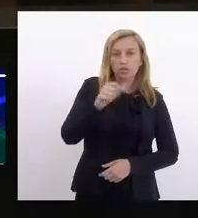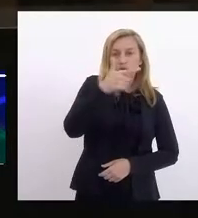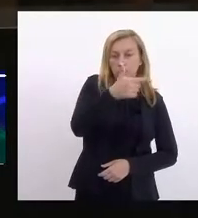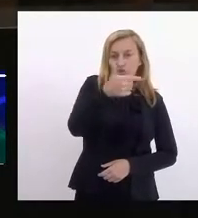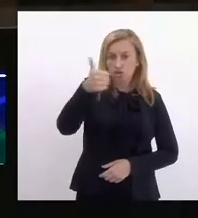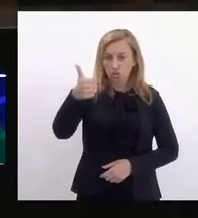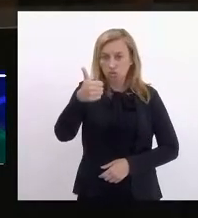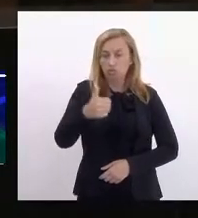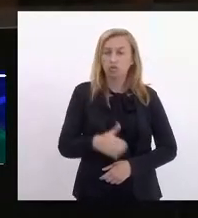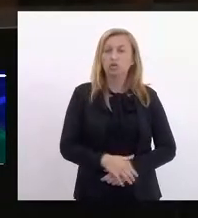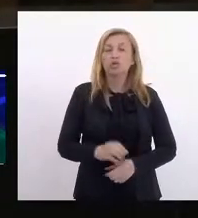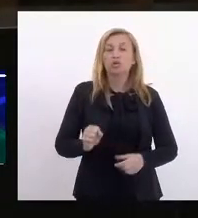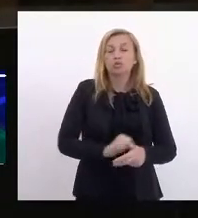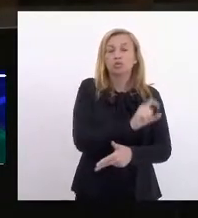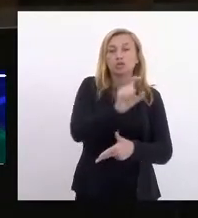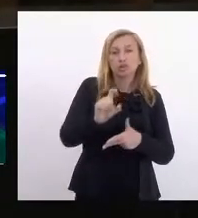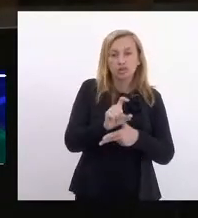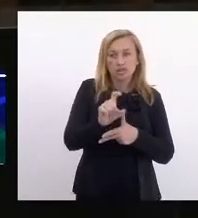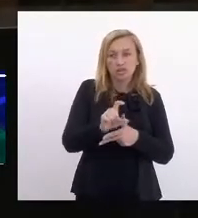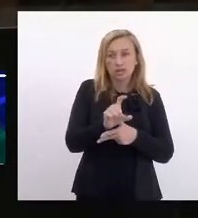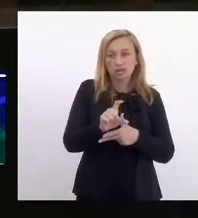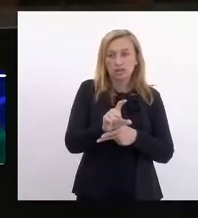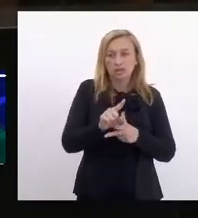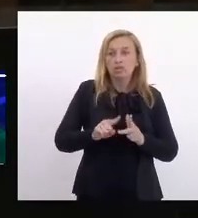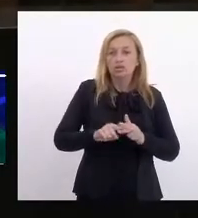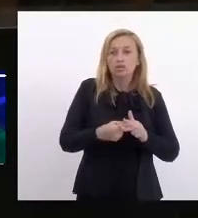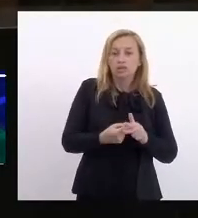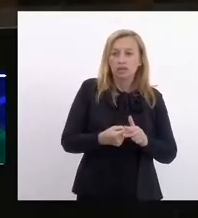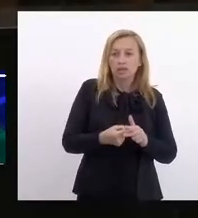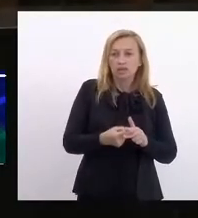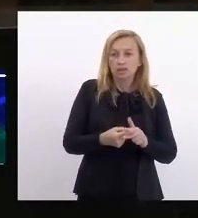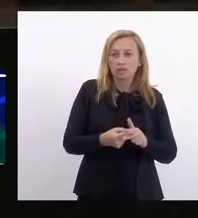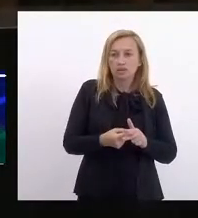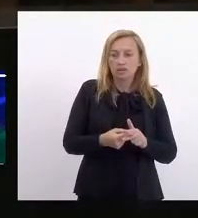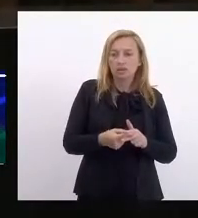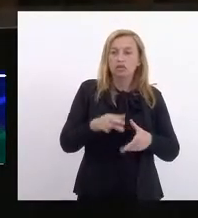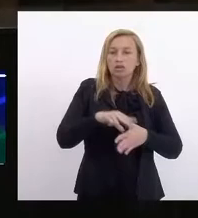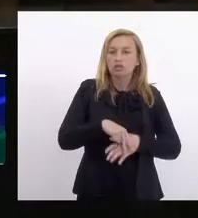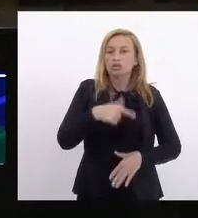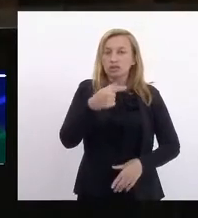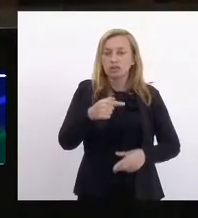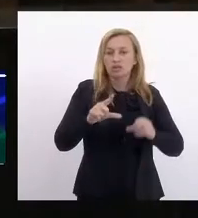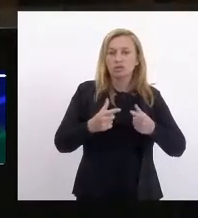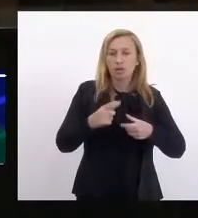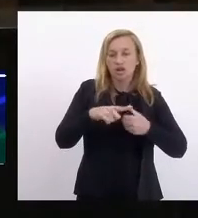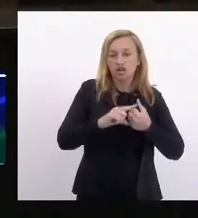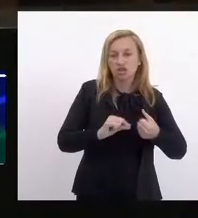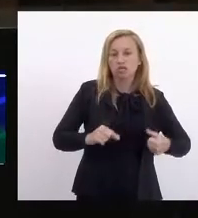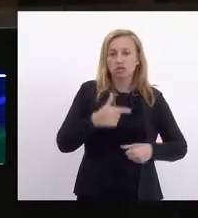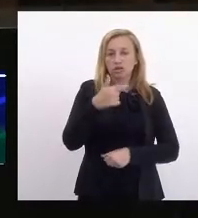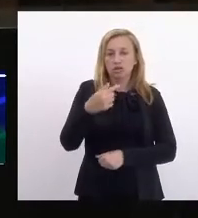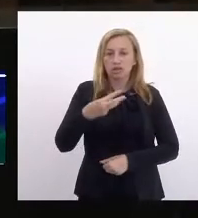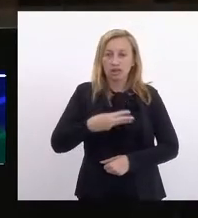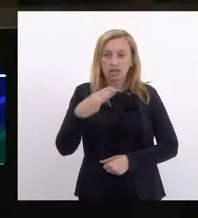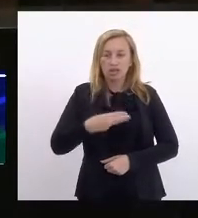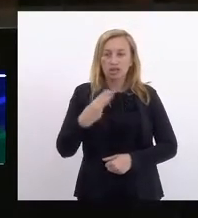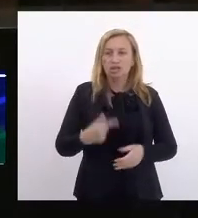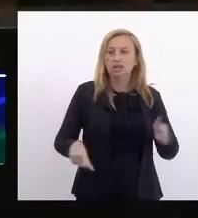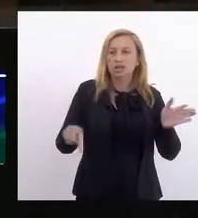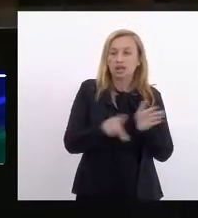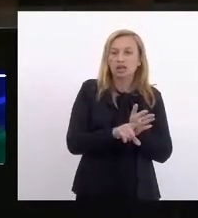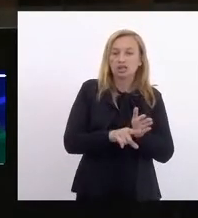5.248/2021 do Poder Executivo, que altera o inciso 7º do artigo 3º da Lei Estadual